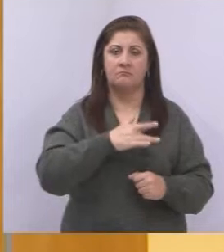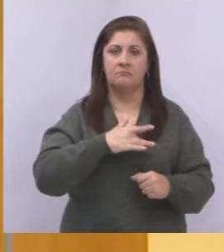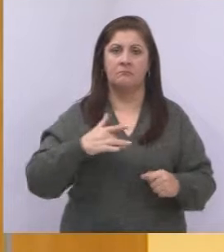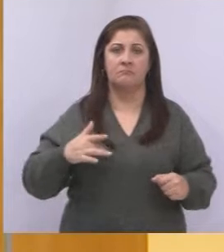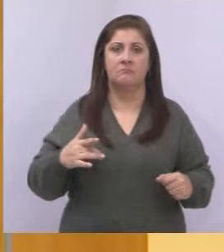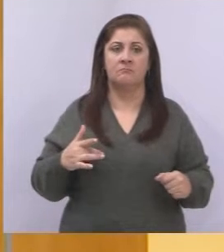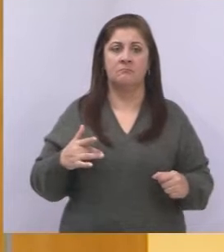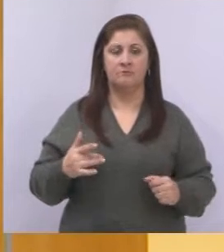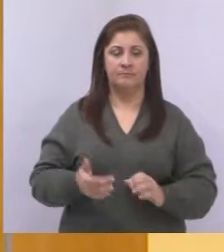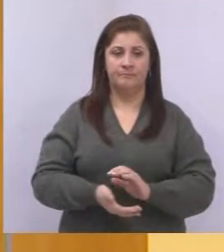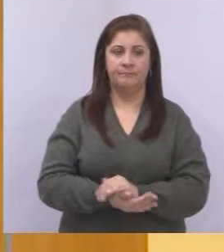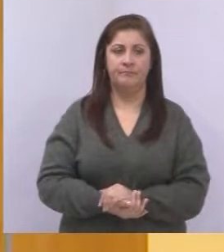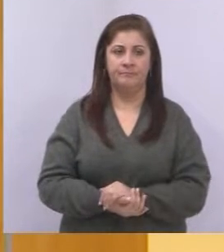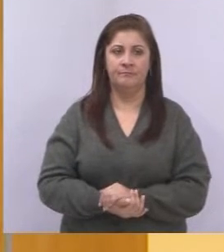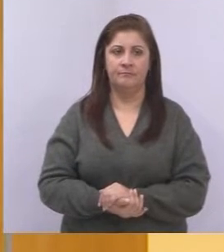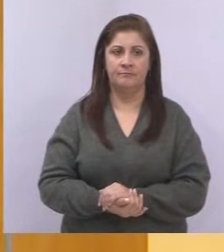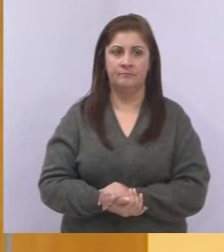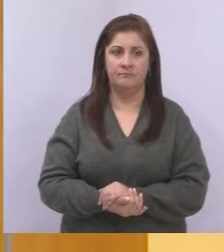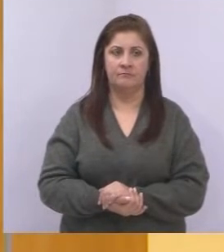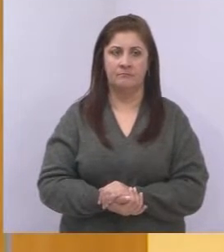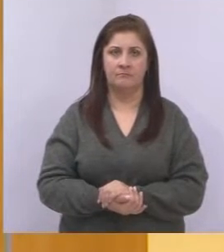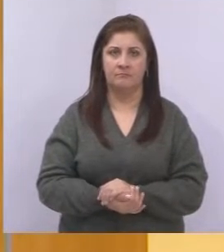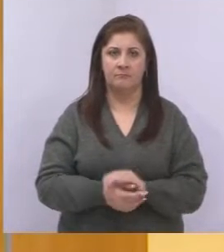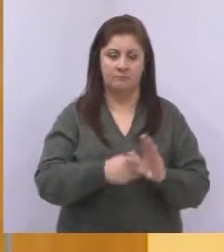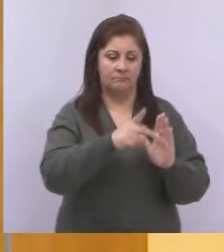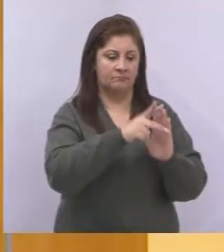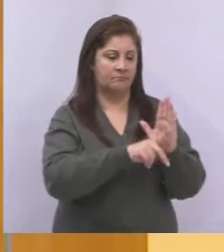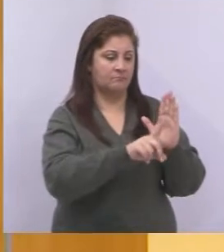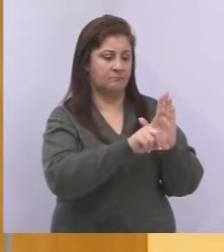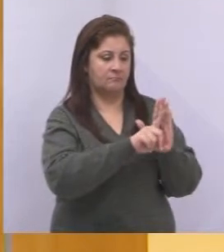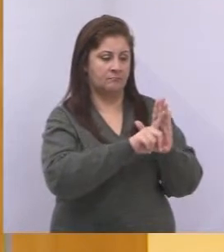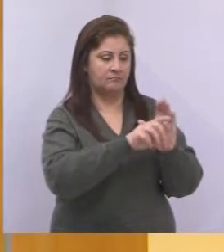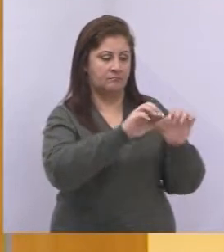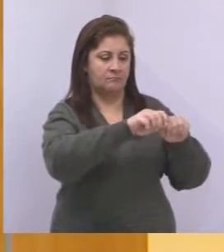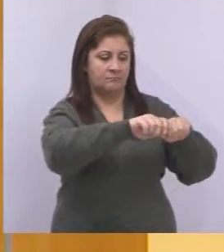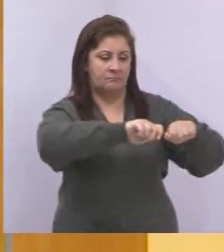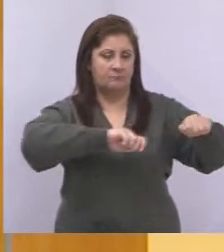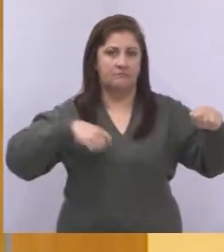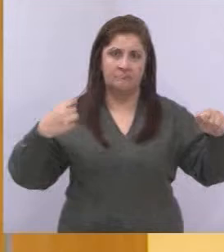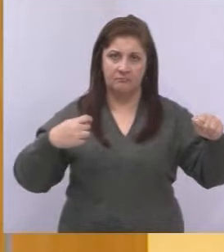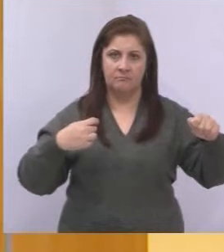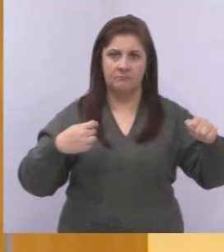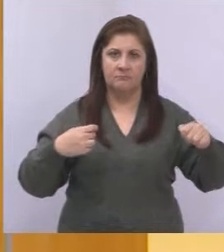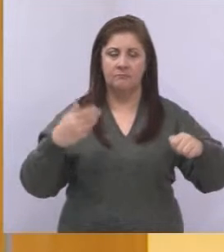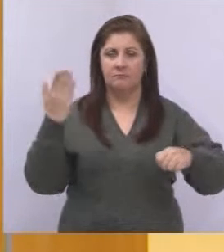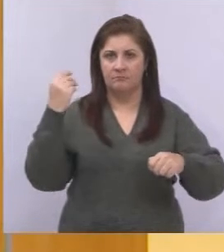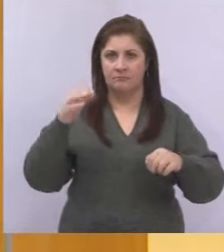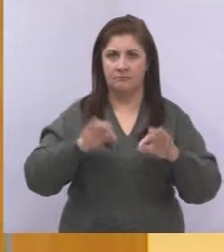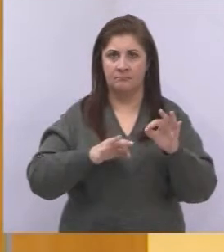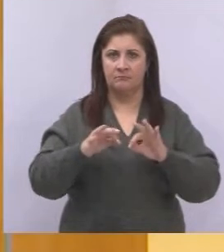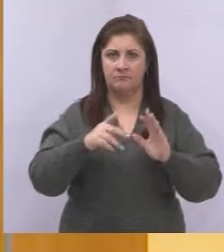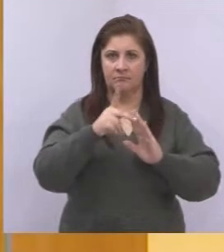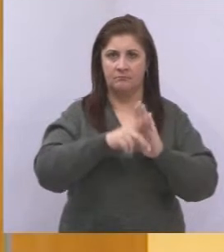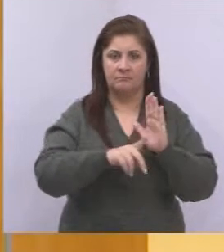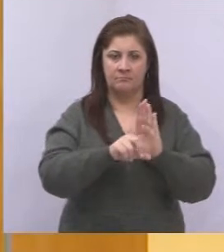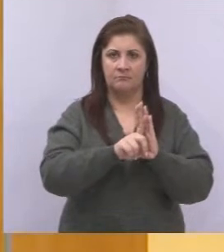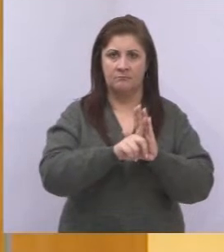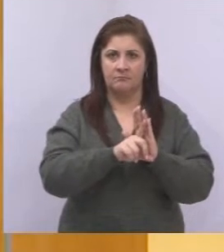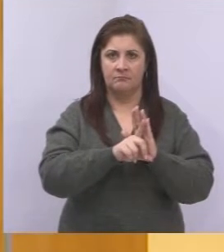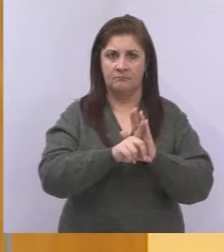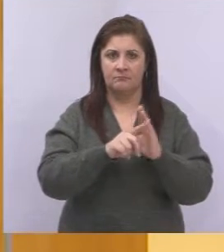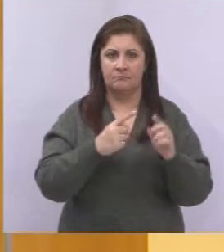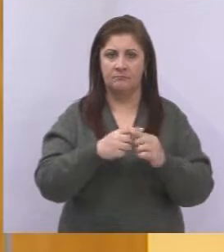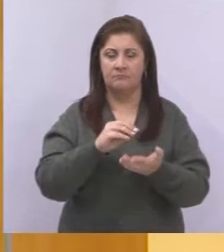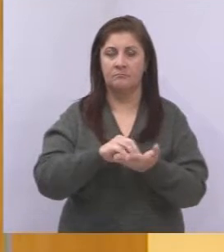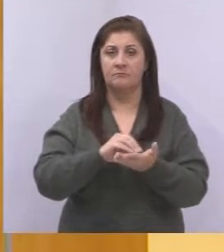né? Quando eu rasguei o meu projeto da transparência da saúde nessa casa aqui na sessão passada, é por falta